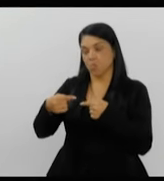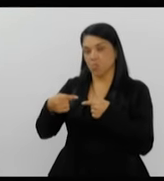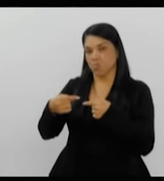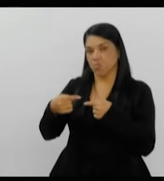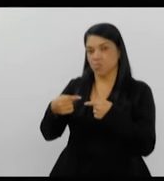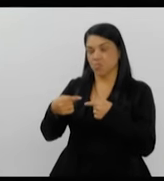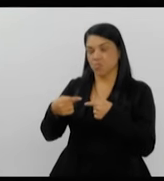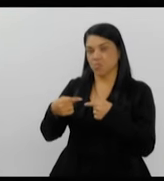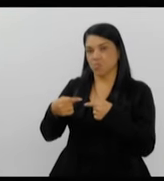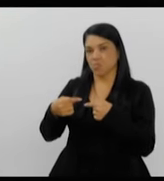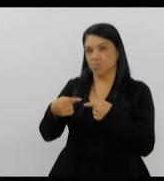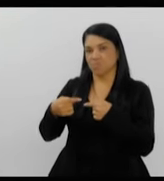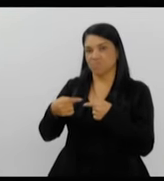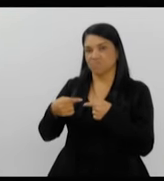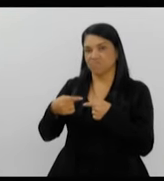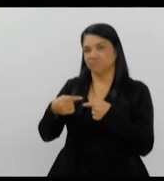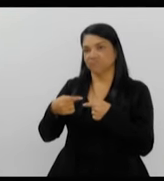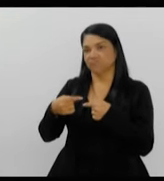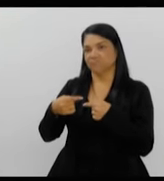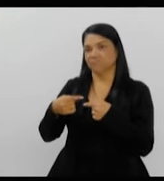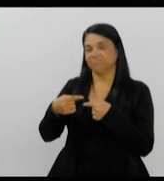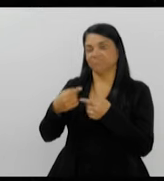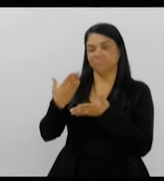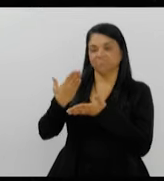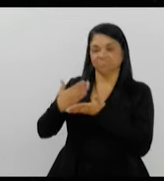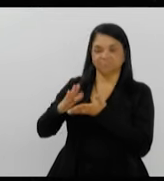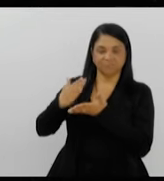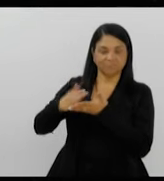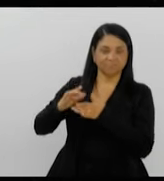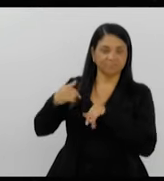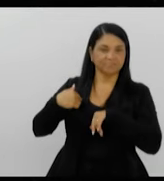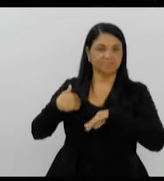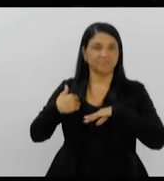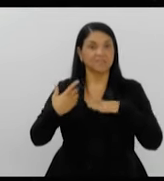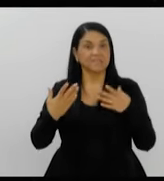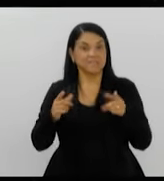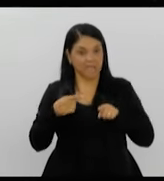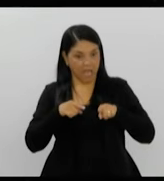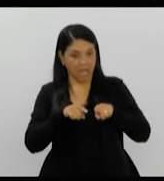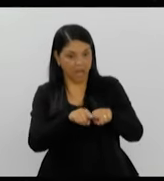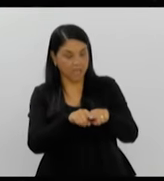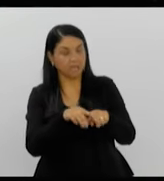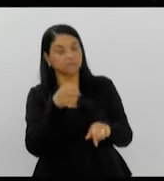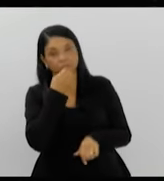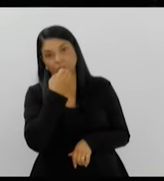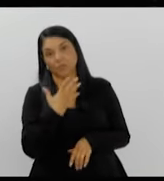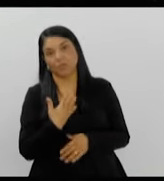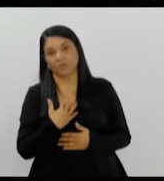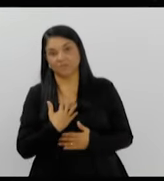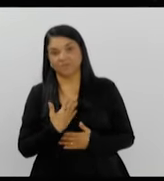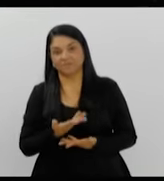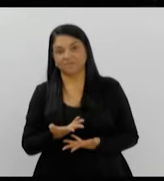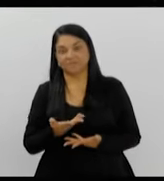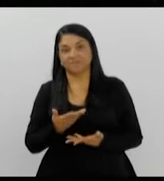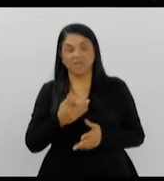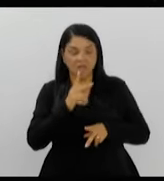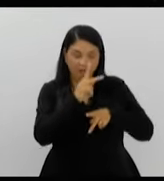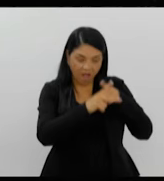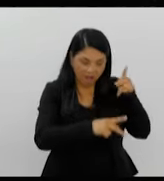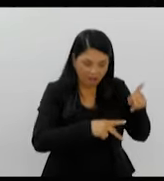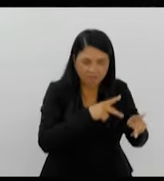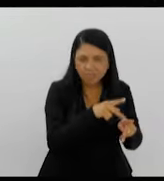adversário não presta se é meu aliado é muito bom mas a